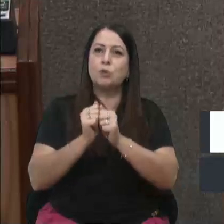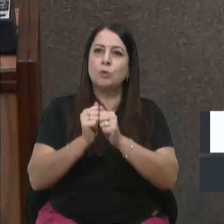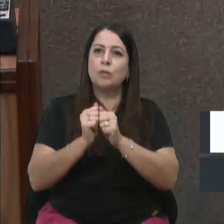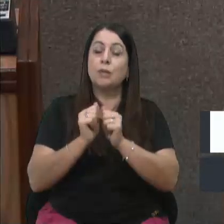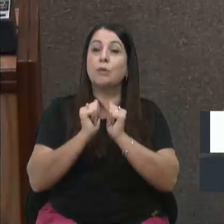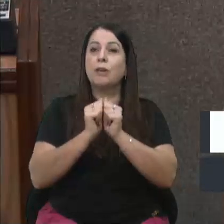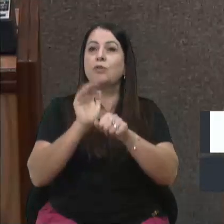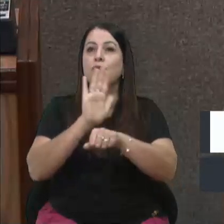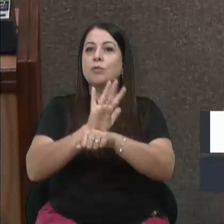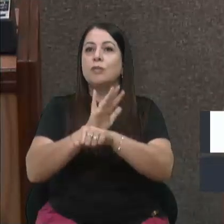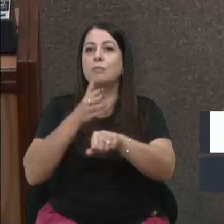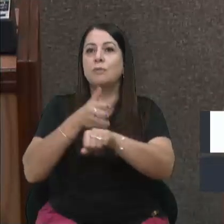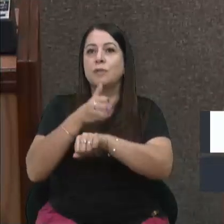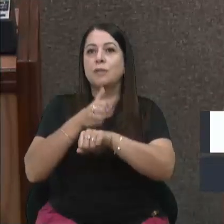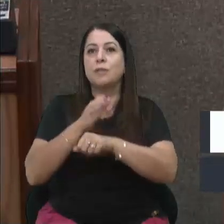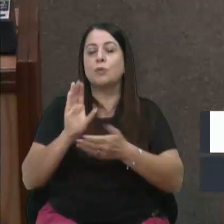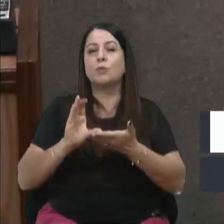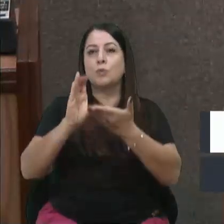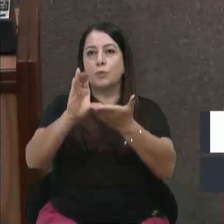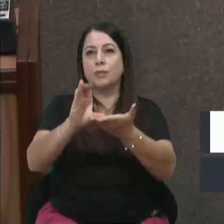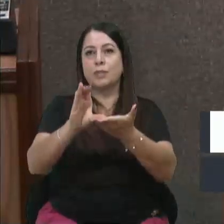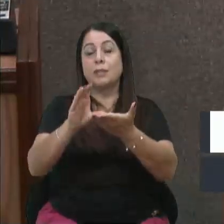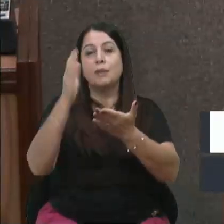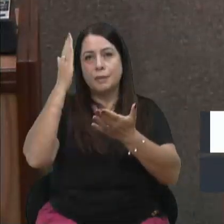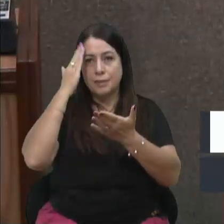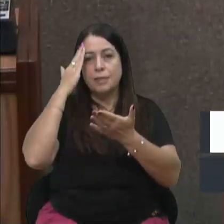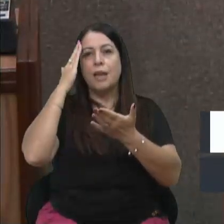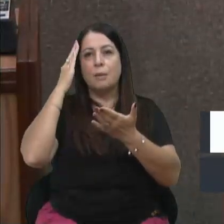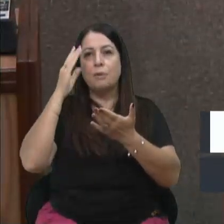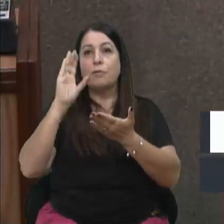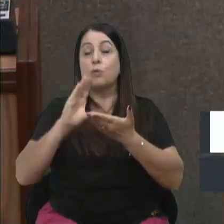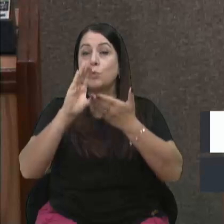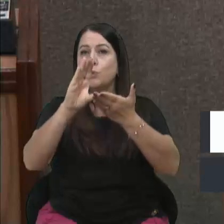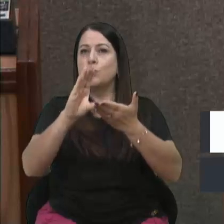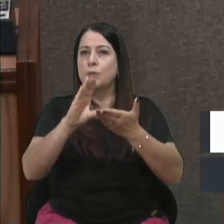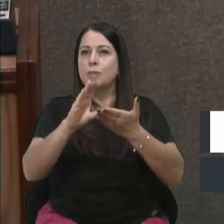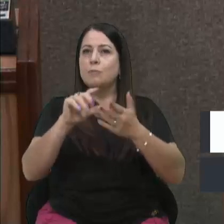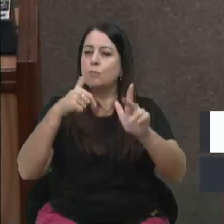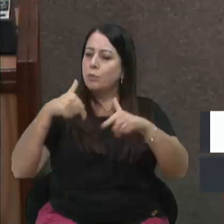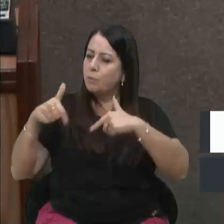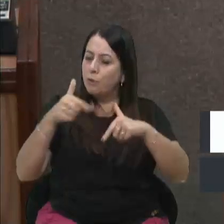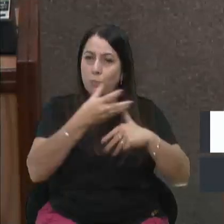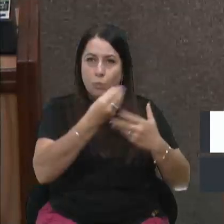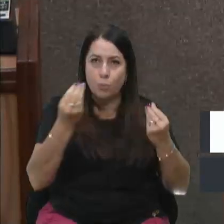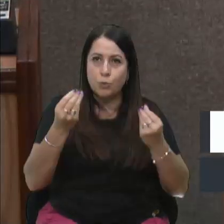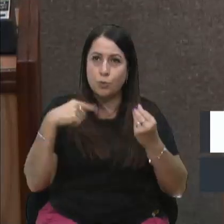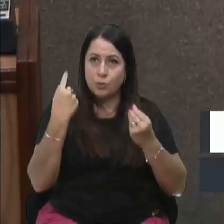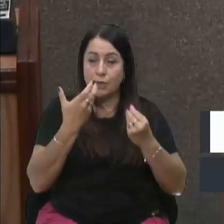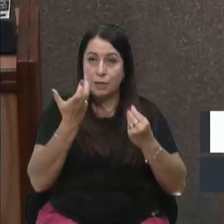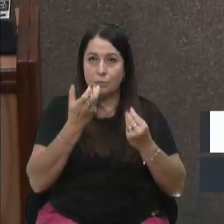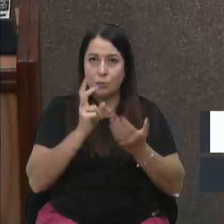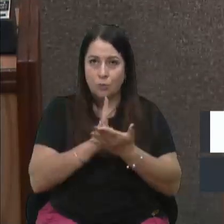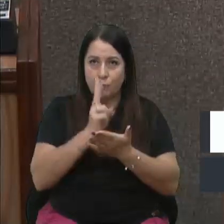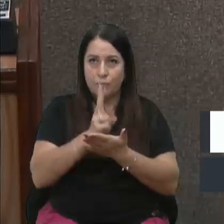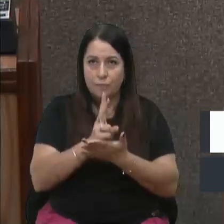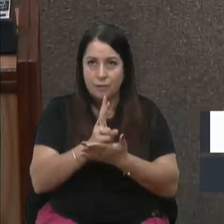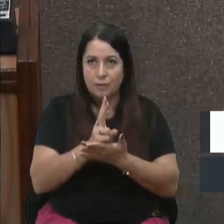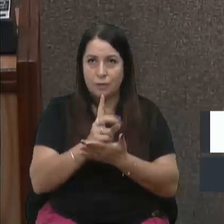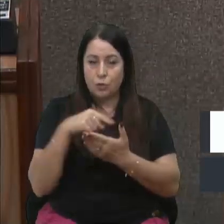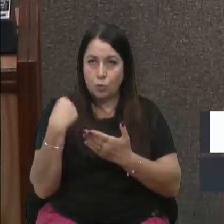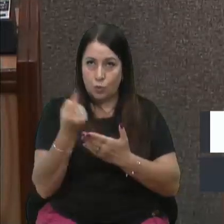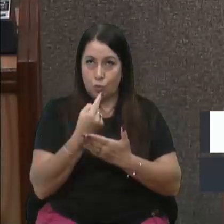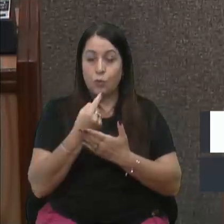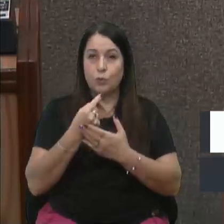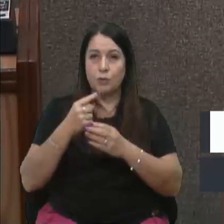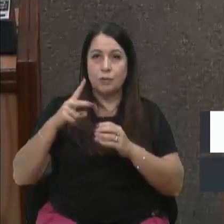disposição para fazer parte de um conselho, e a gente sabe que sempre foi um conselho muito atuante e assim nós queremos que continue. Nós,